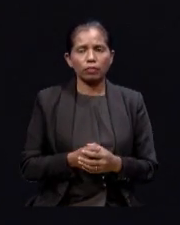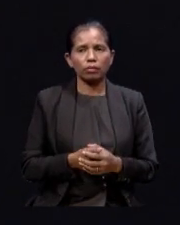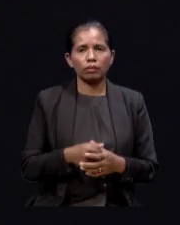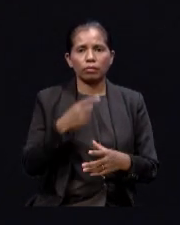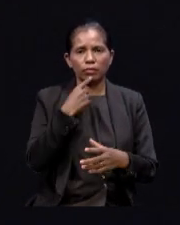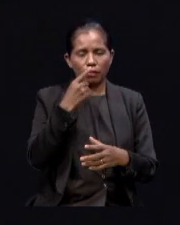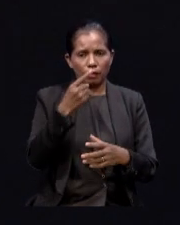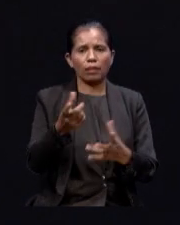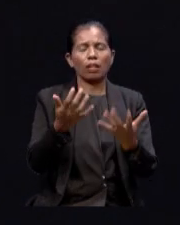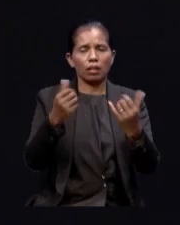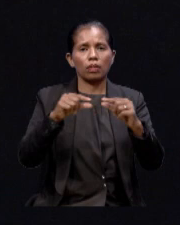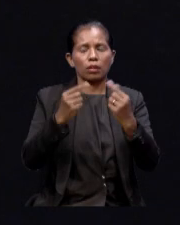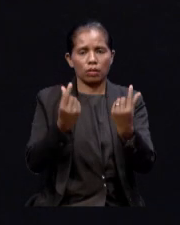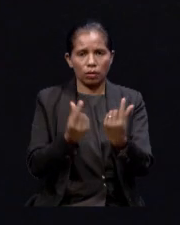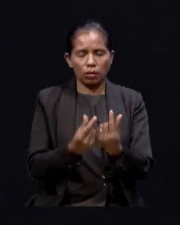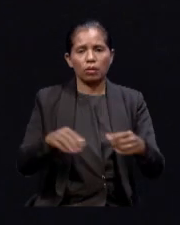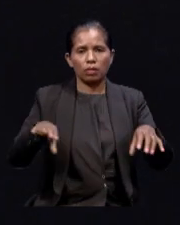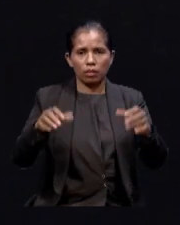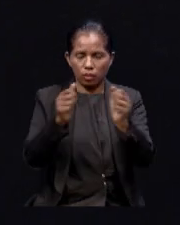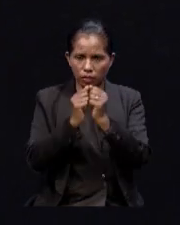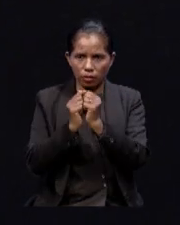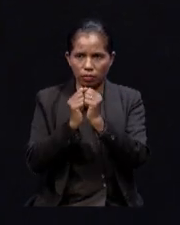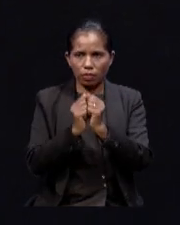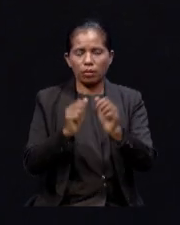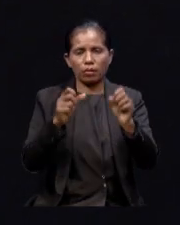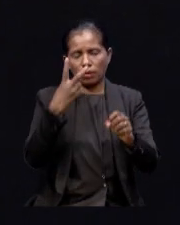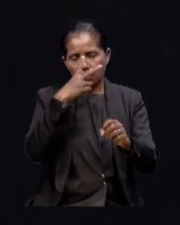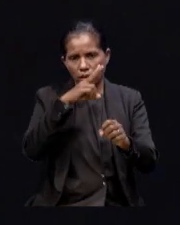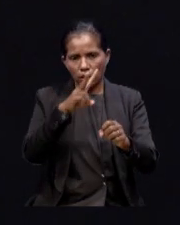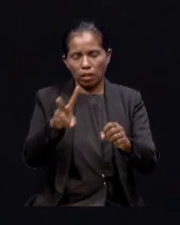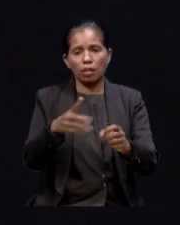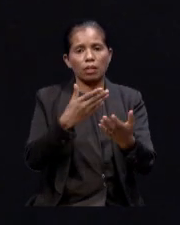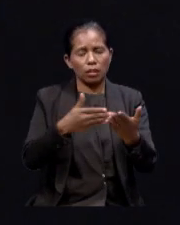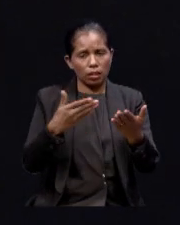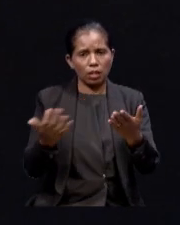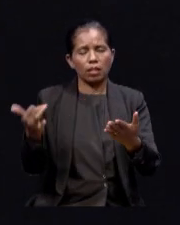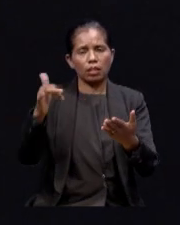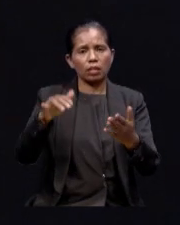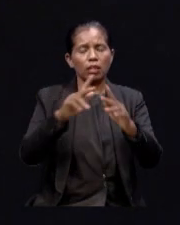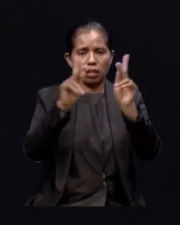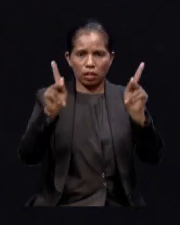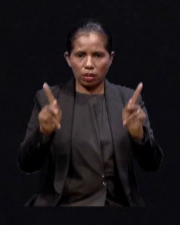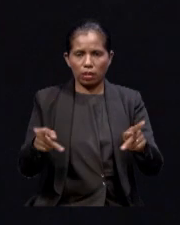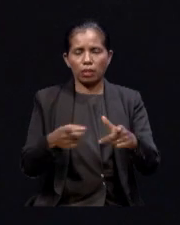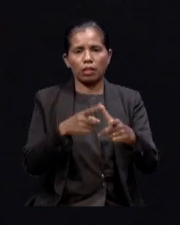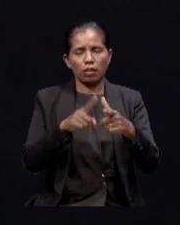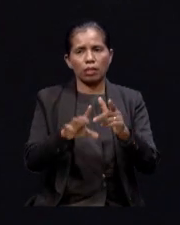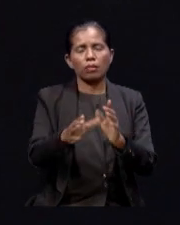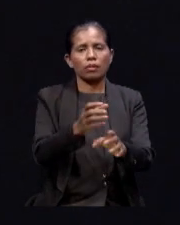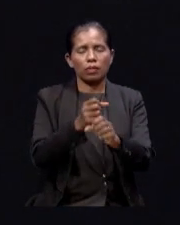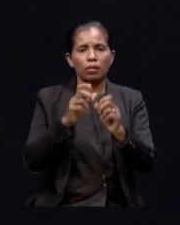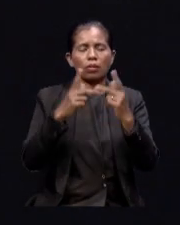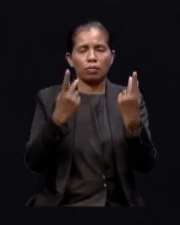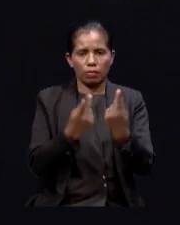hateten de daune ekipa konjunta servisu hamutuk ho dihal inspeksaun basasaun folin ihaloza de teta ona kompanya